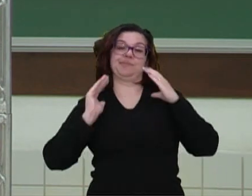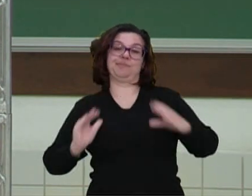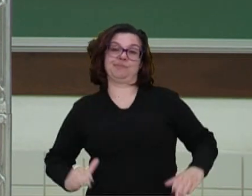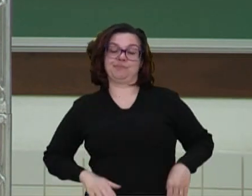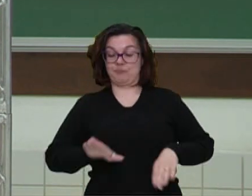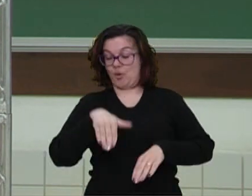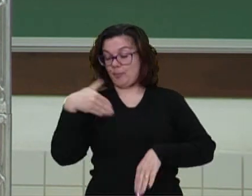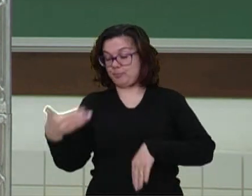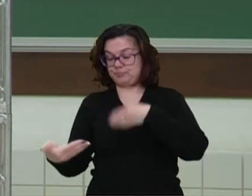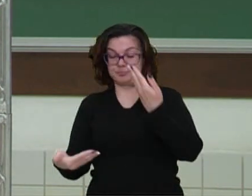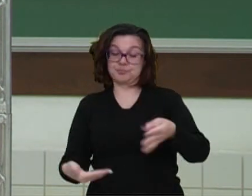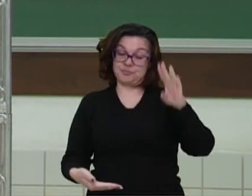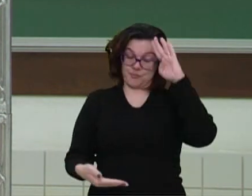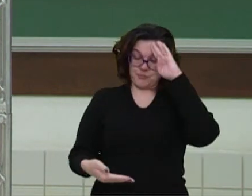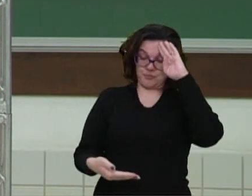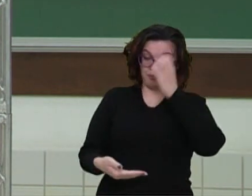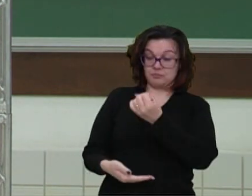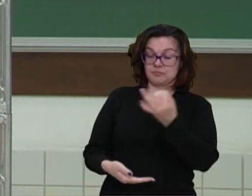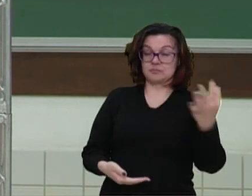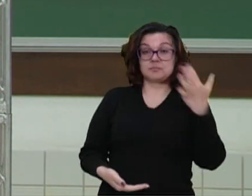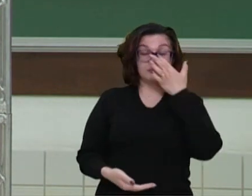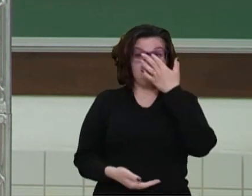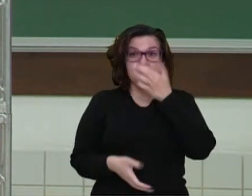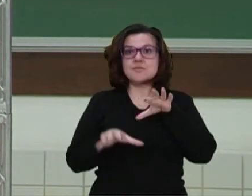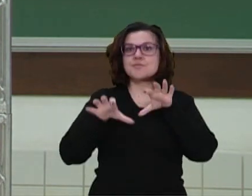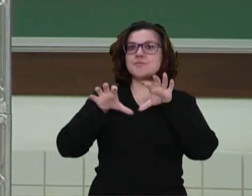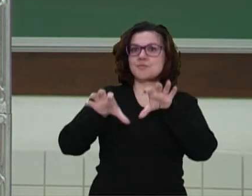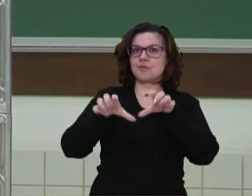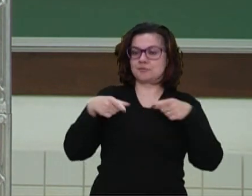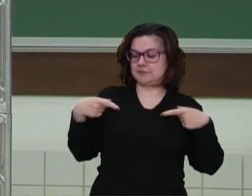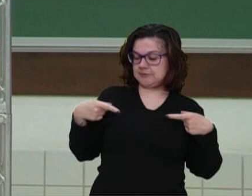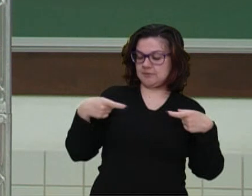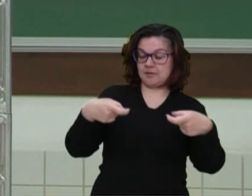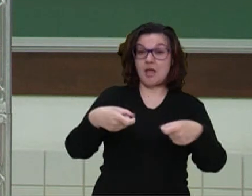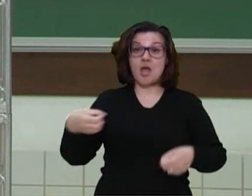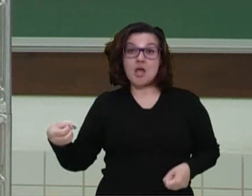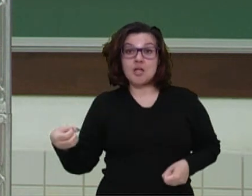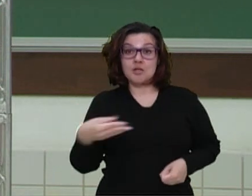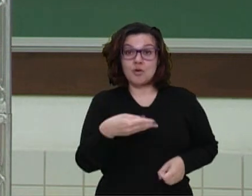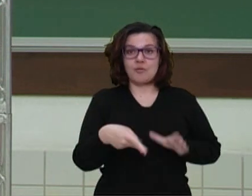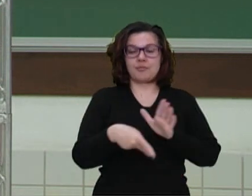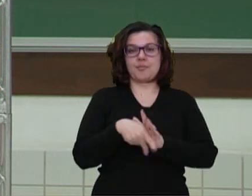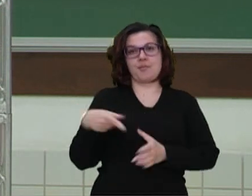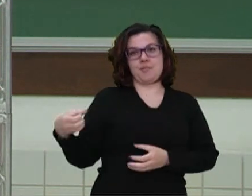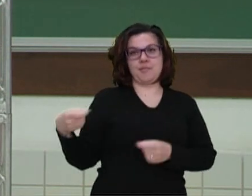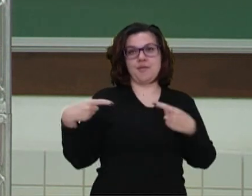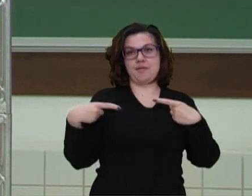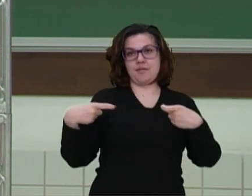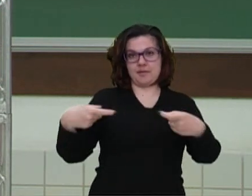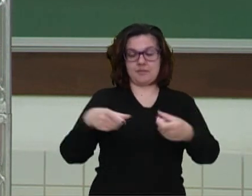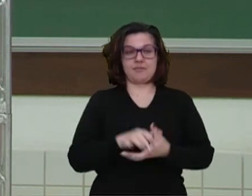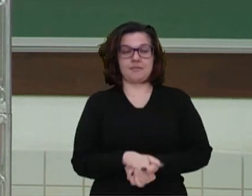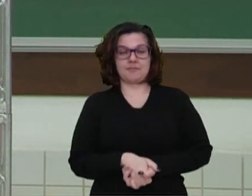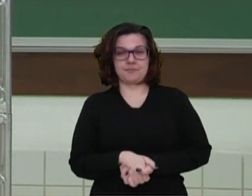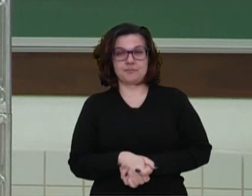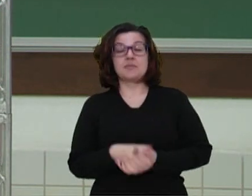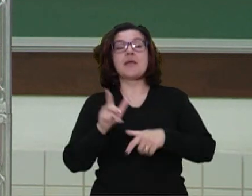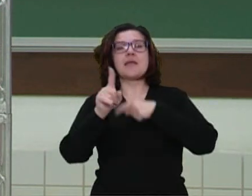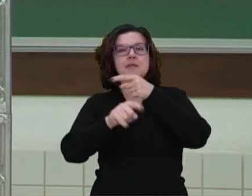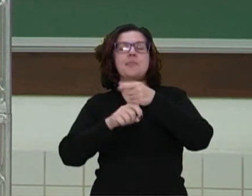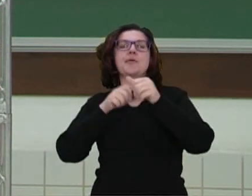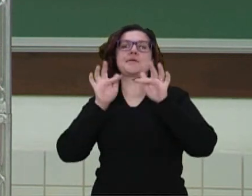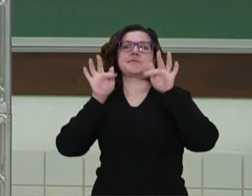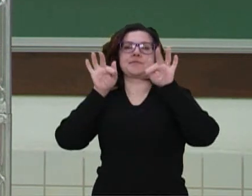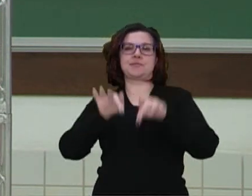A Blitzkrieg não é só uma maneira de fazer o ataque. A Blitzkrieg é uma nova concepção de guerra. E por último, a infantaria.